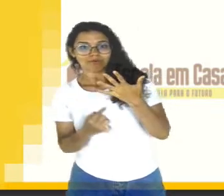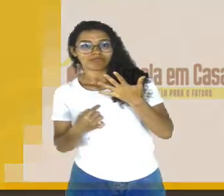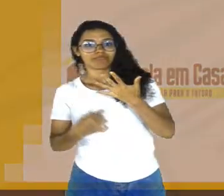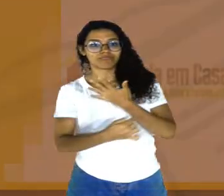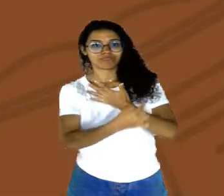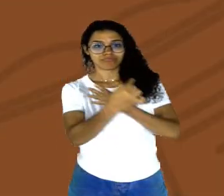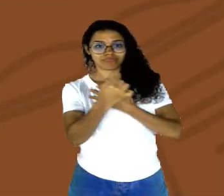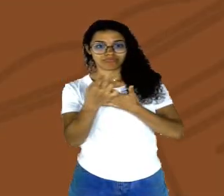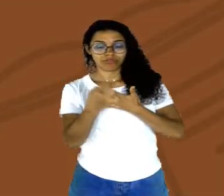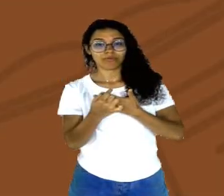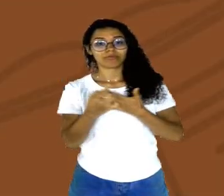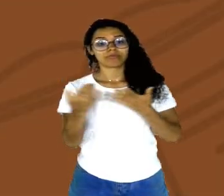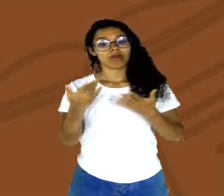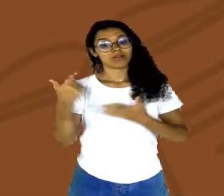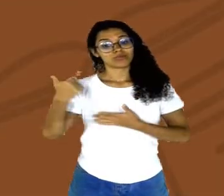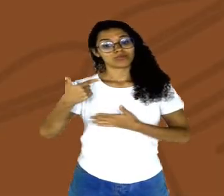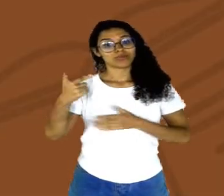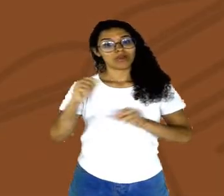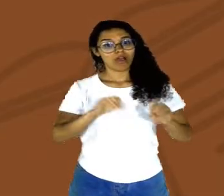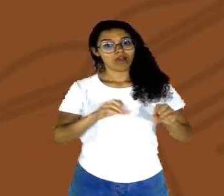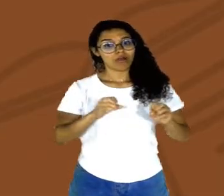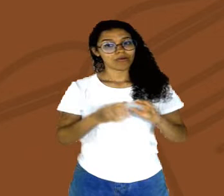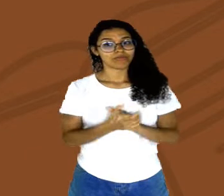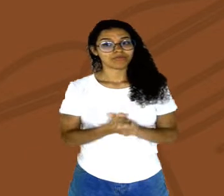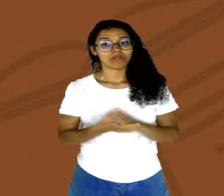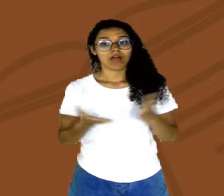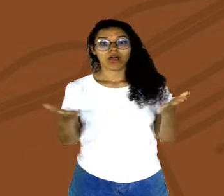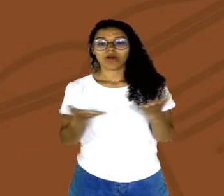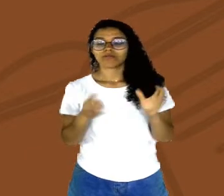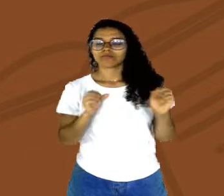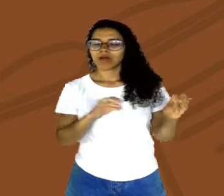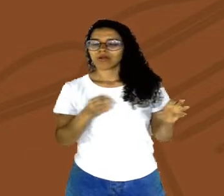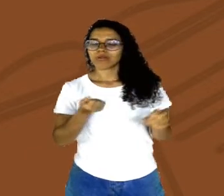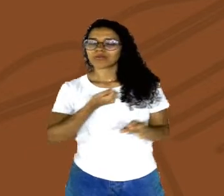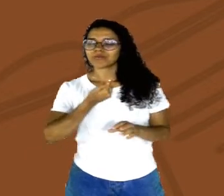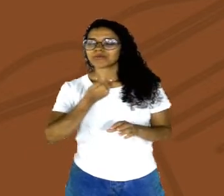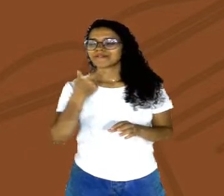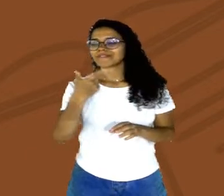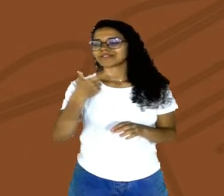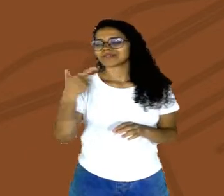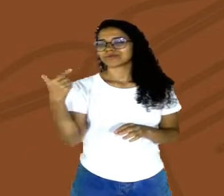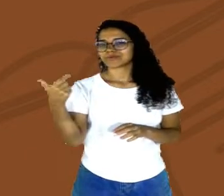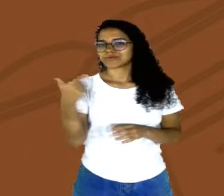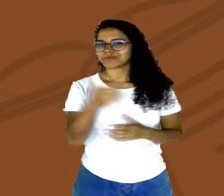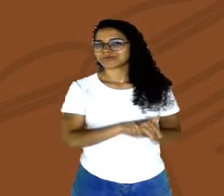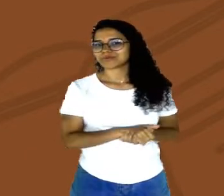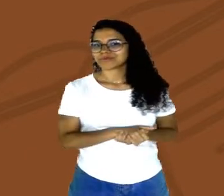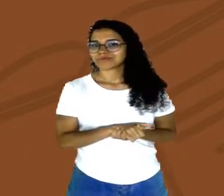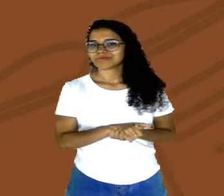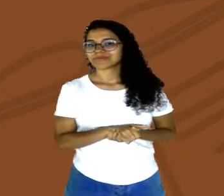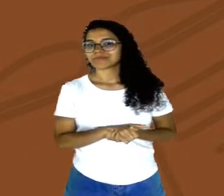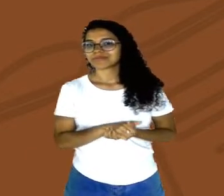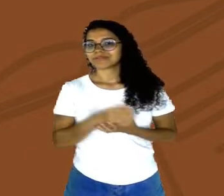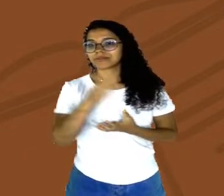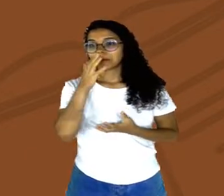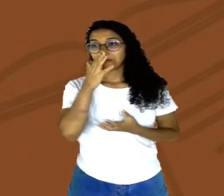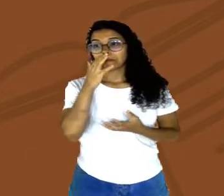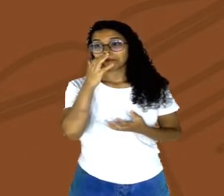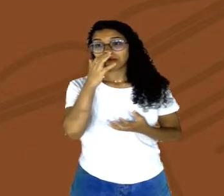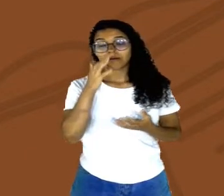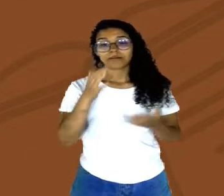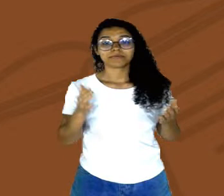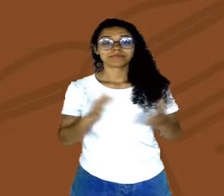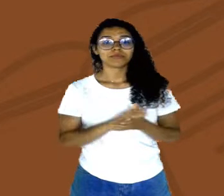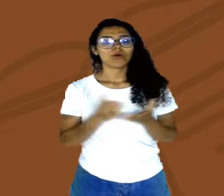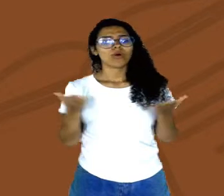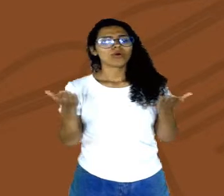parte 2. Esta aula é a nossa aula de número 22. Professor, dentro desta temática, o que o